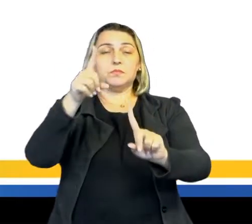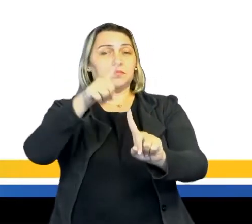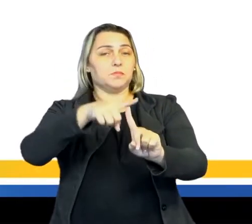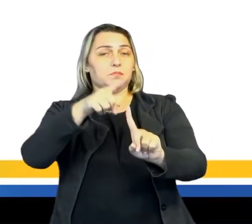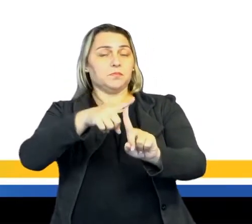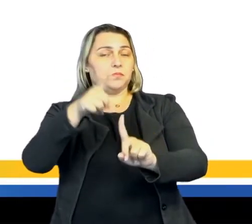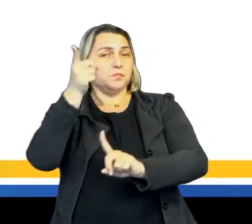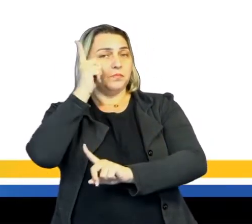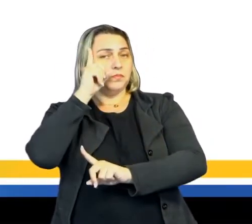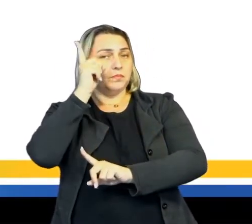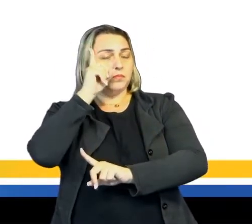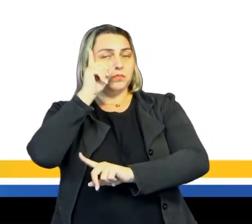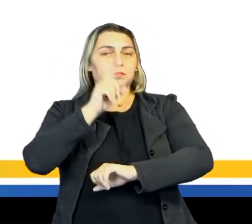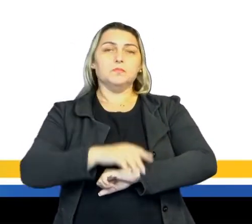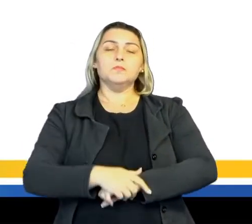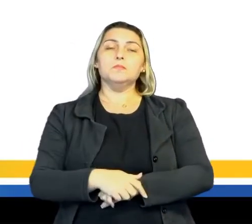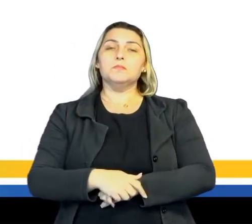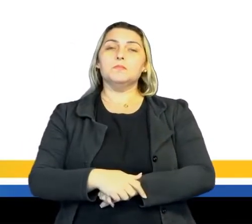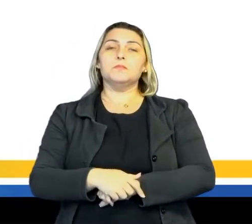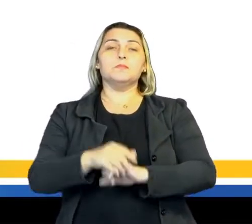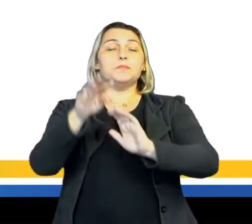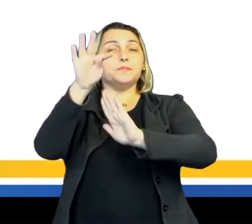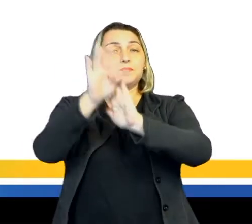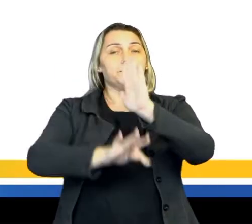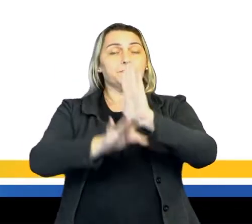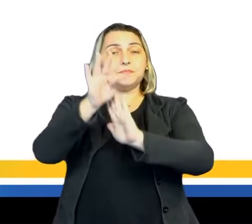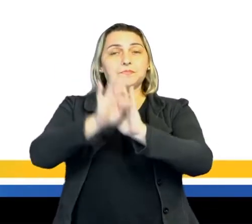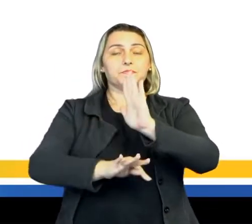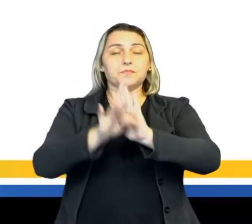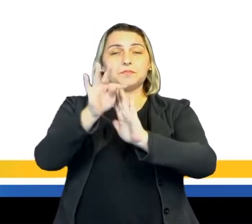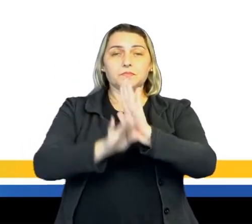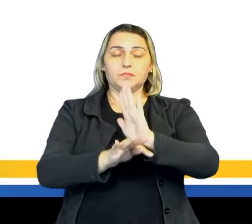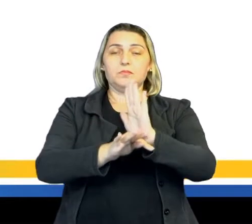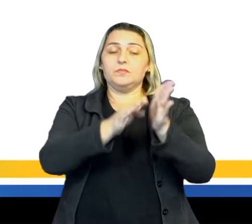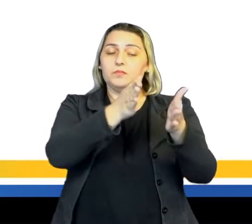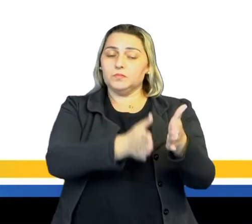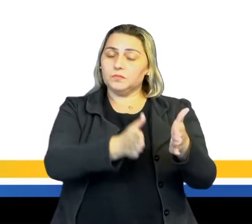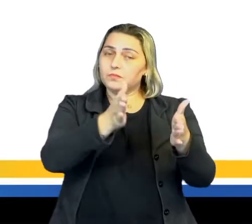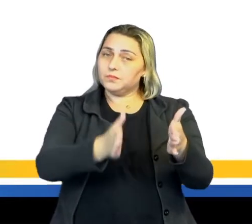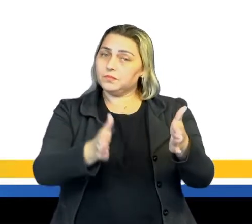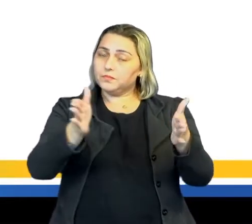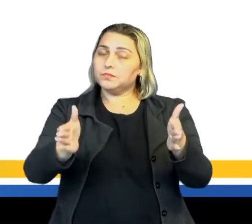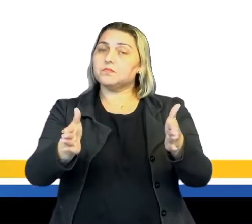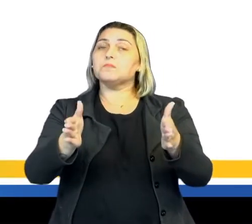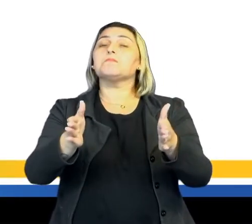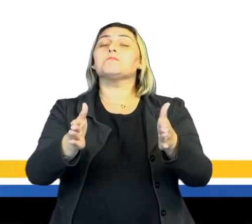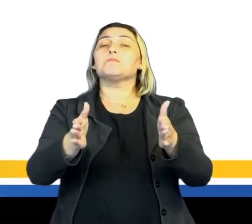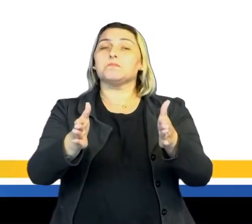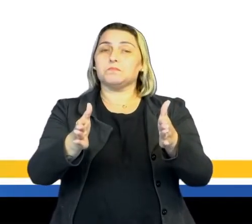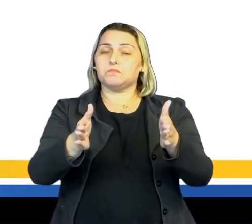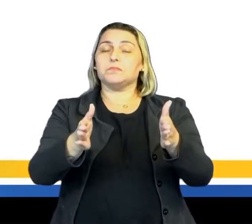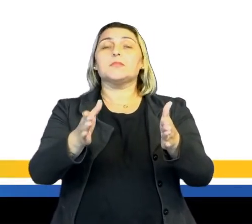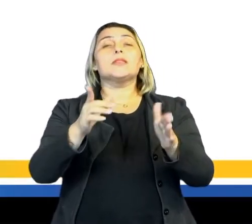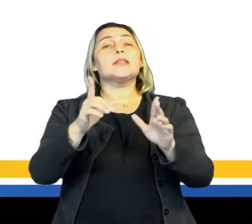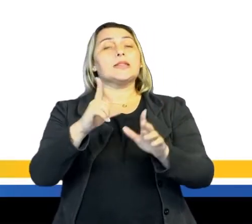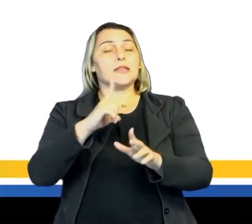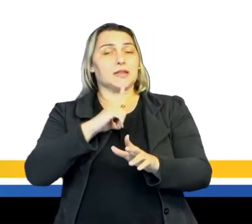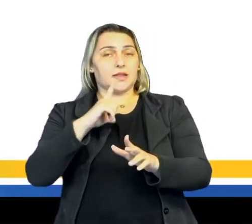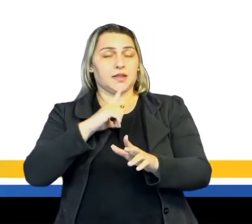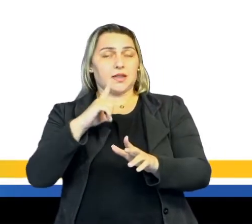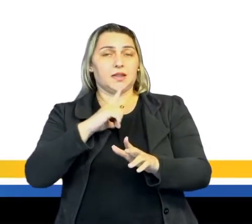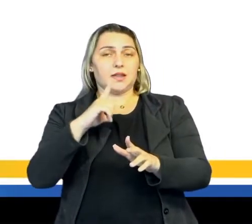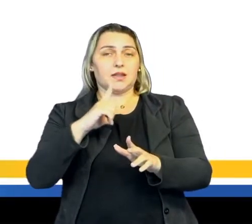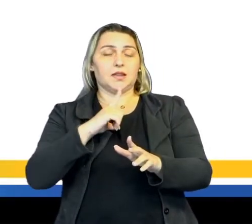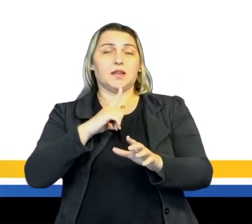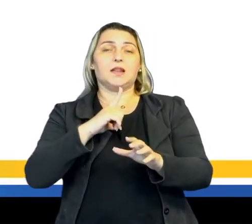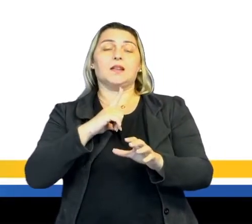no cotidiano. Texto. Toda e qualquer sentença ou expressão que constitua